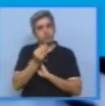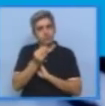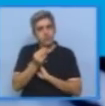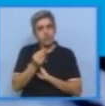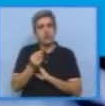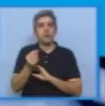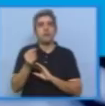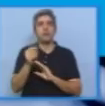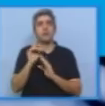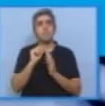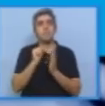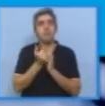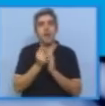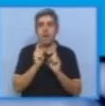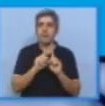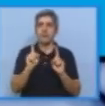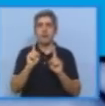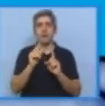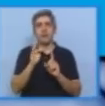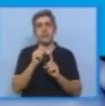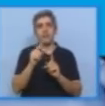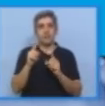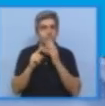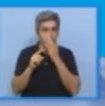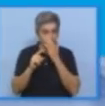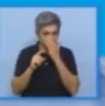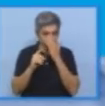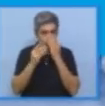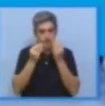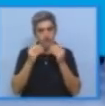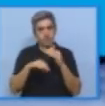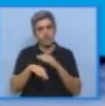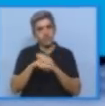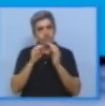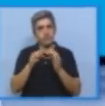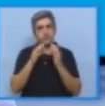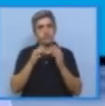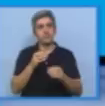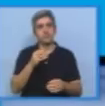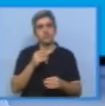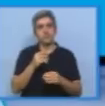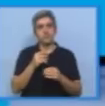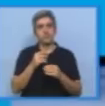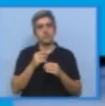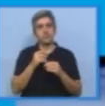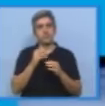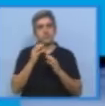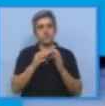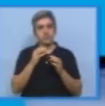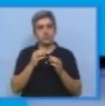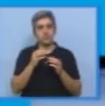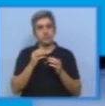aquilo que marca a diferença é precisamente a questão da fé. Porque muitos curandeiros faziam uma espécie de curas